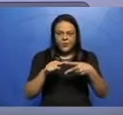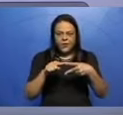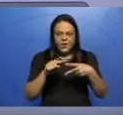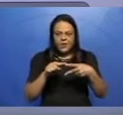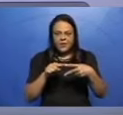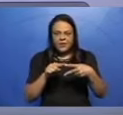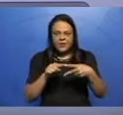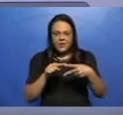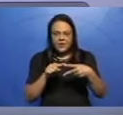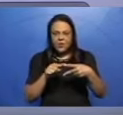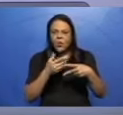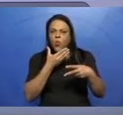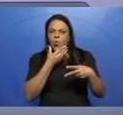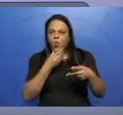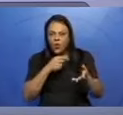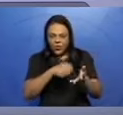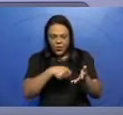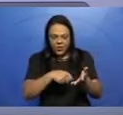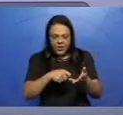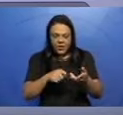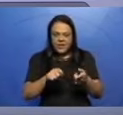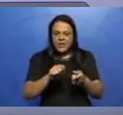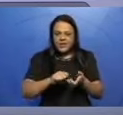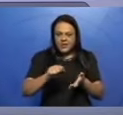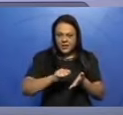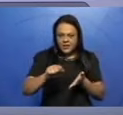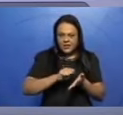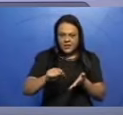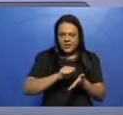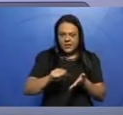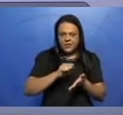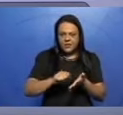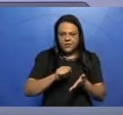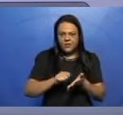quando ele quer escrever um texto narrativo,